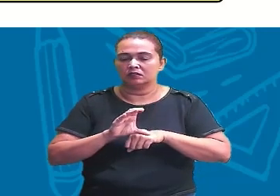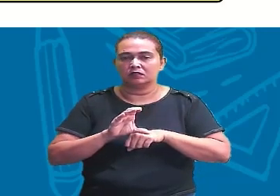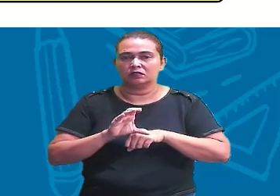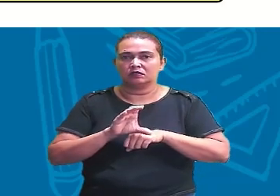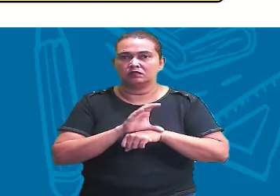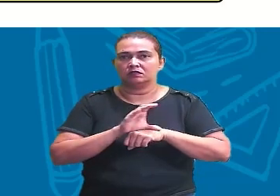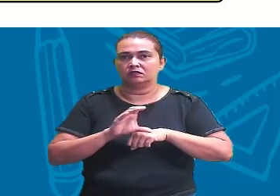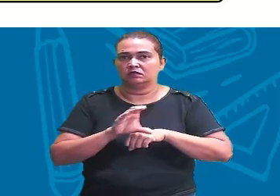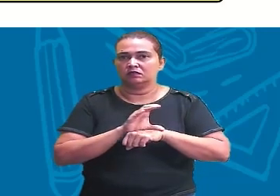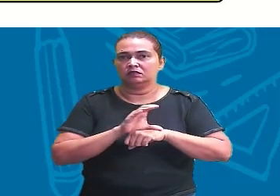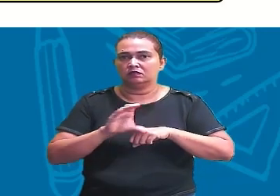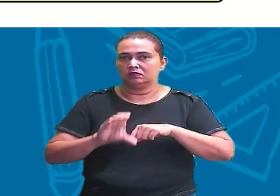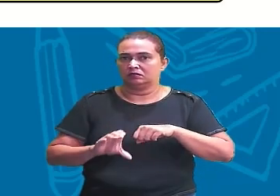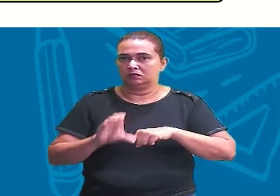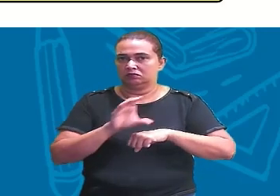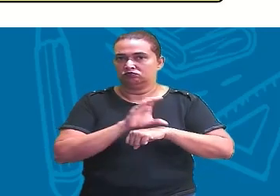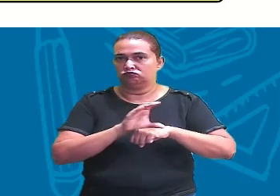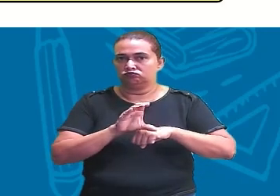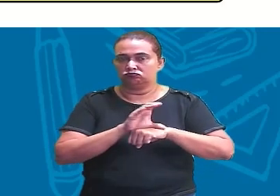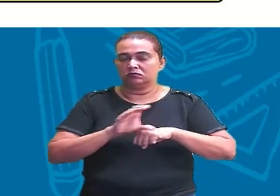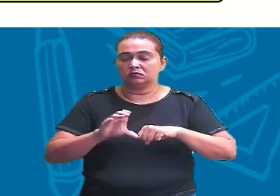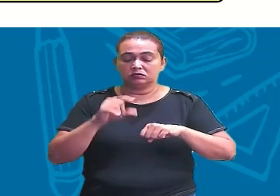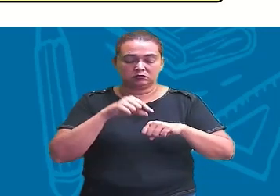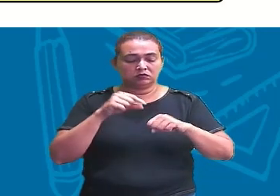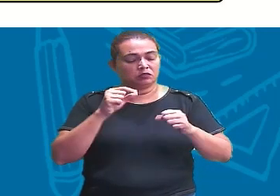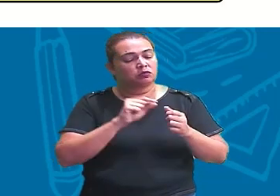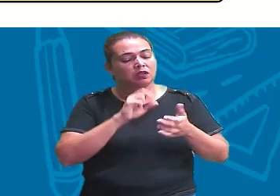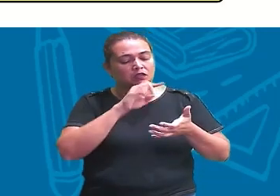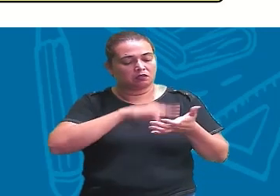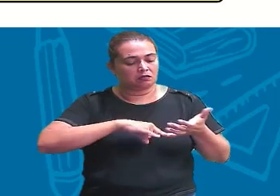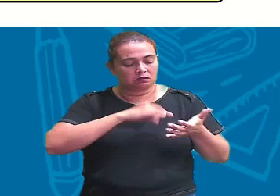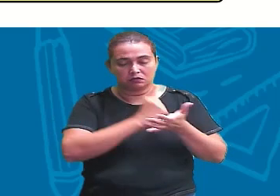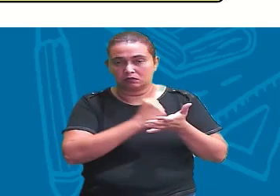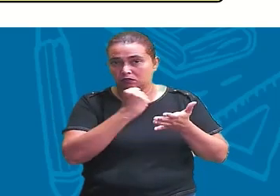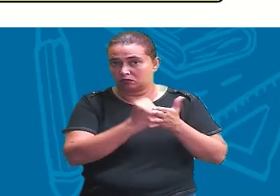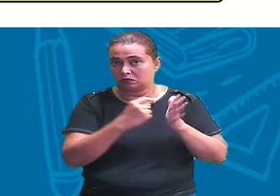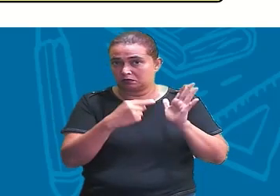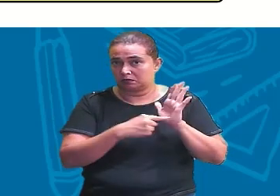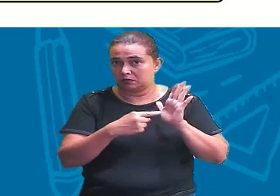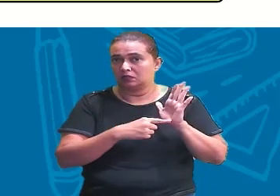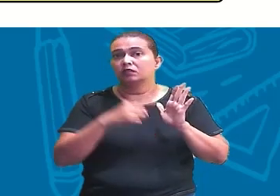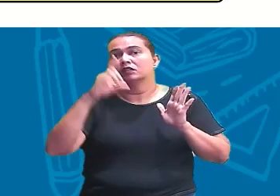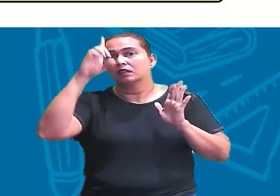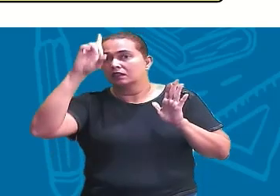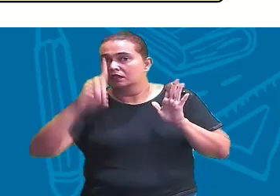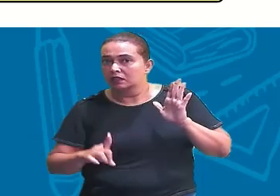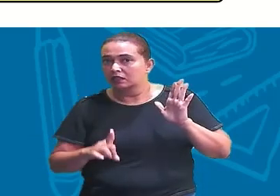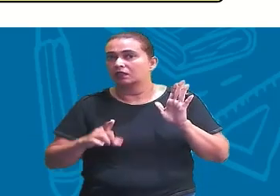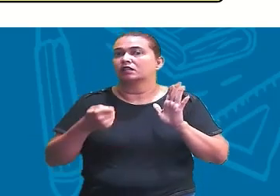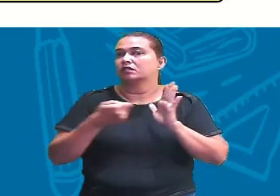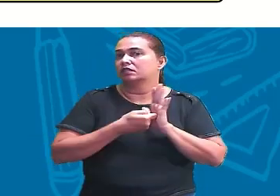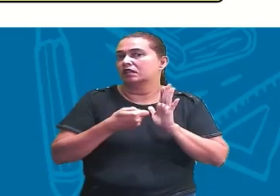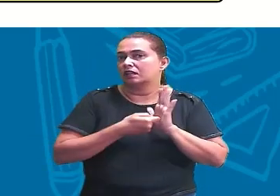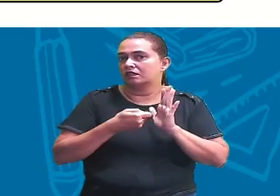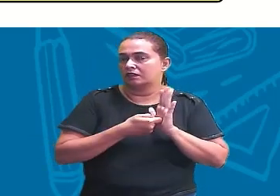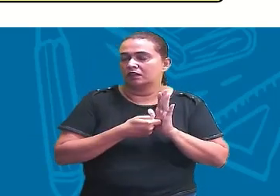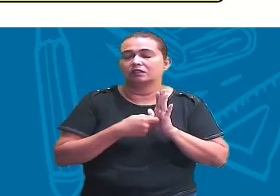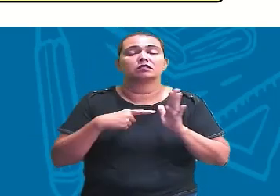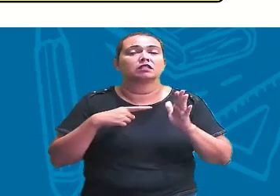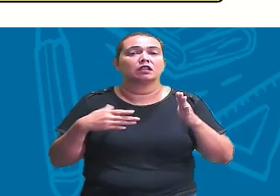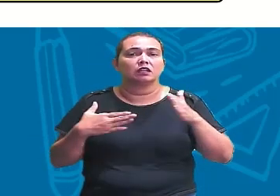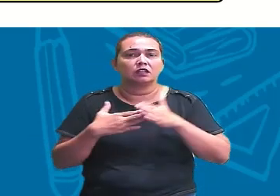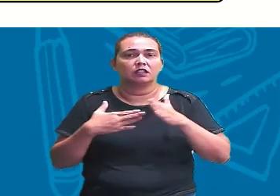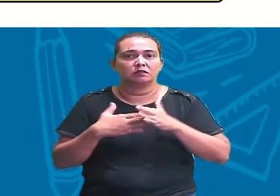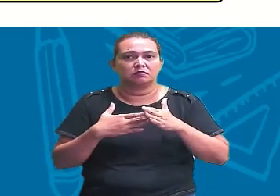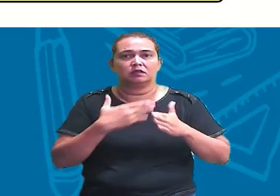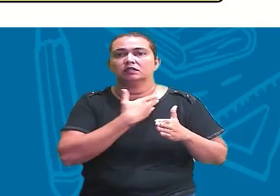que estabelece direitos e deveres para a população. Mas a Constituição também estabelece limites para o